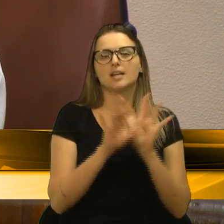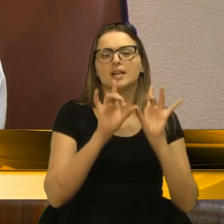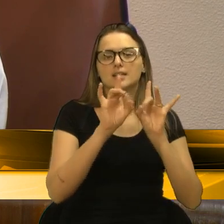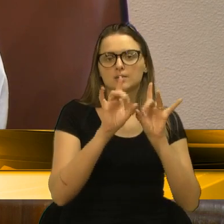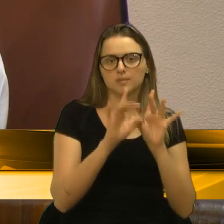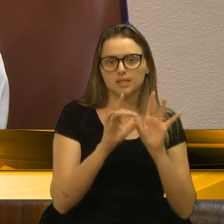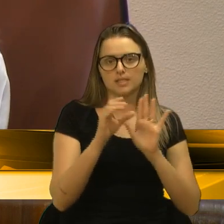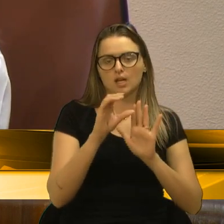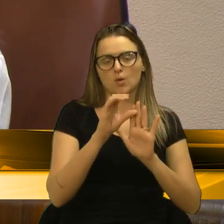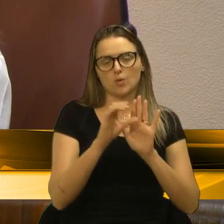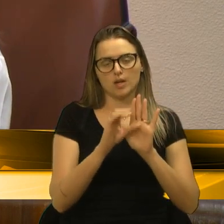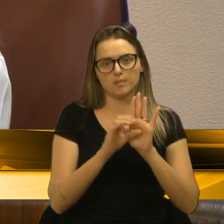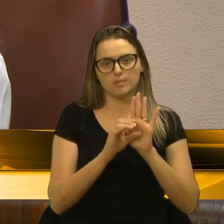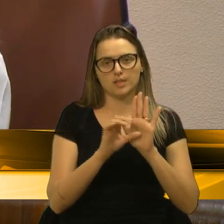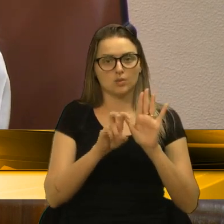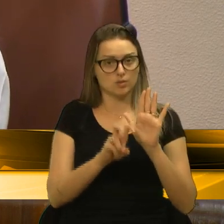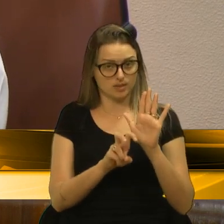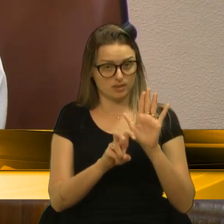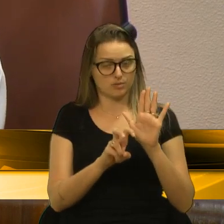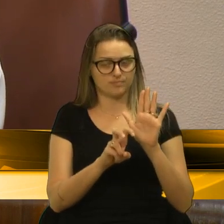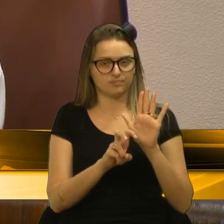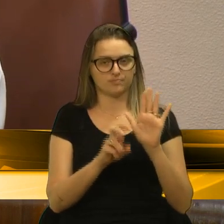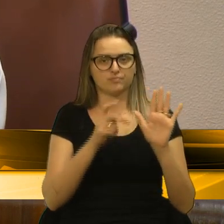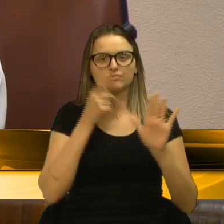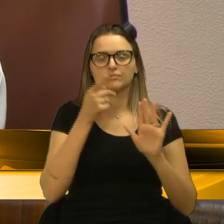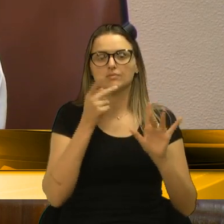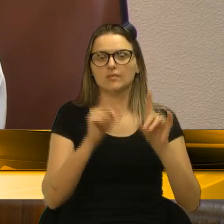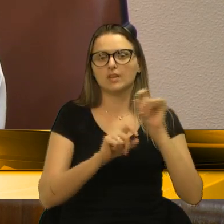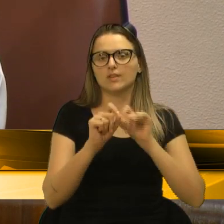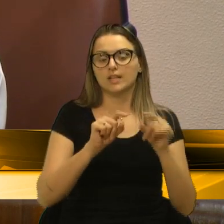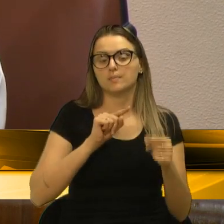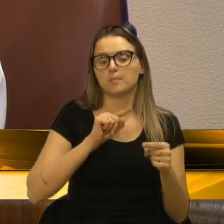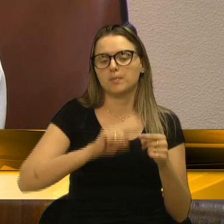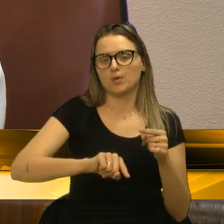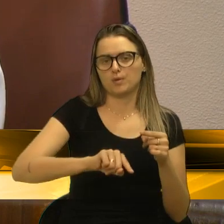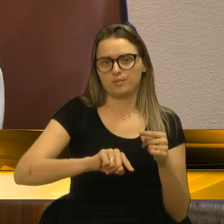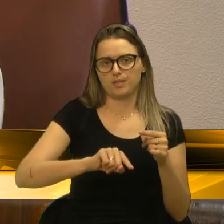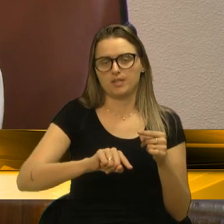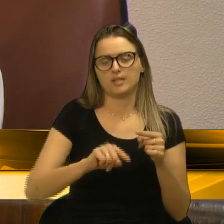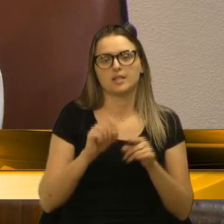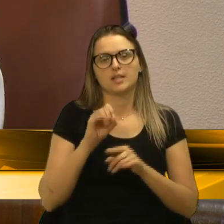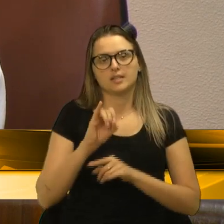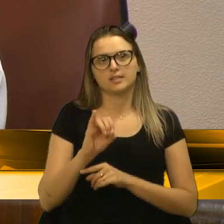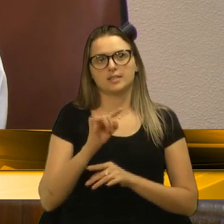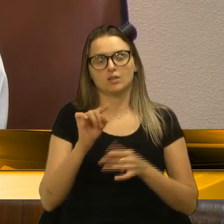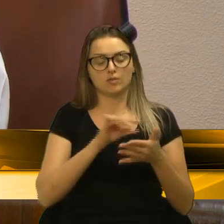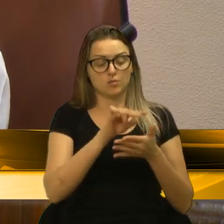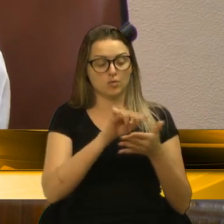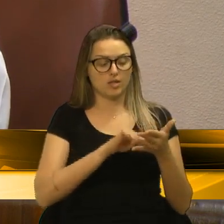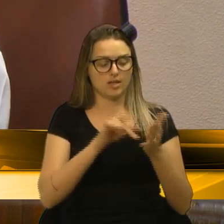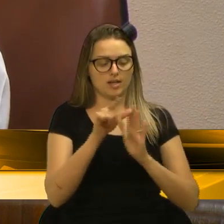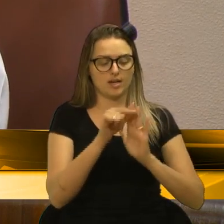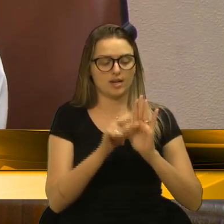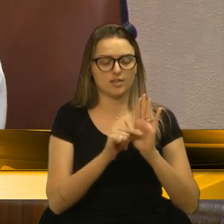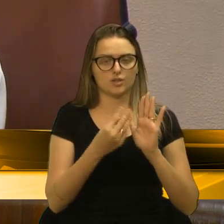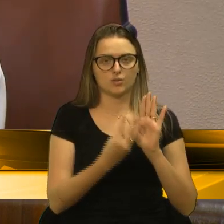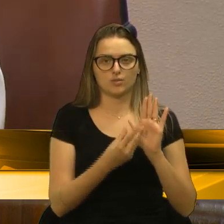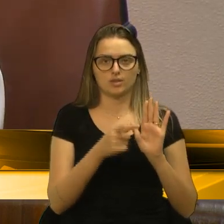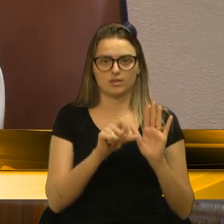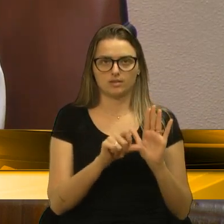seu capítulo 5, que trata das proibições. Se não, vejamos, artigo